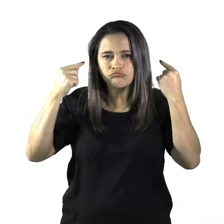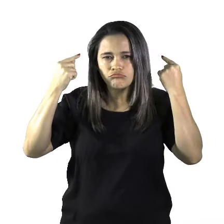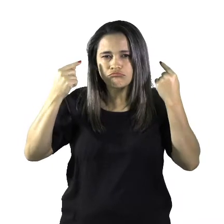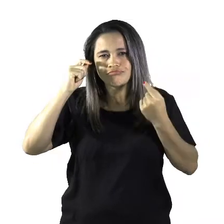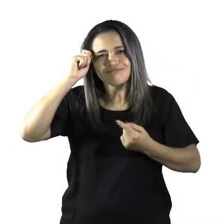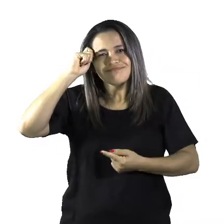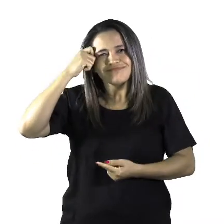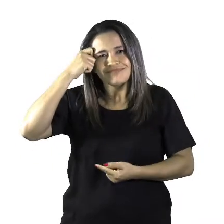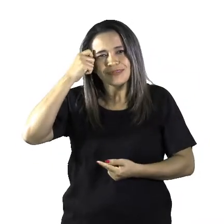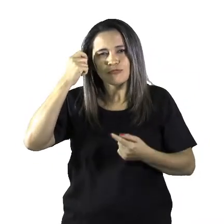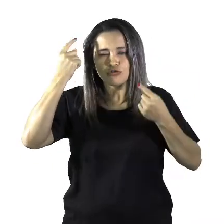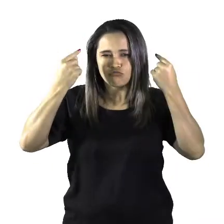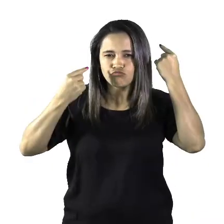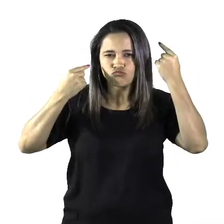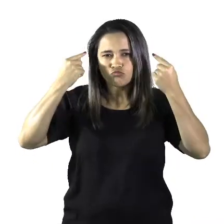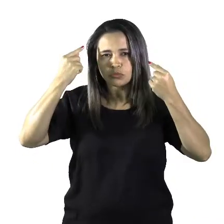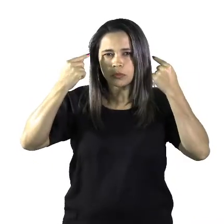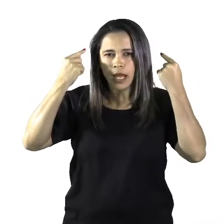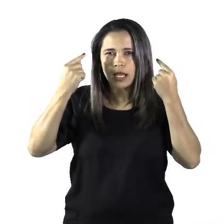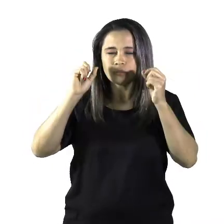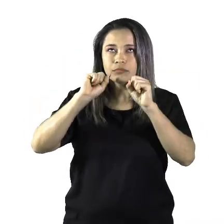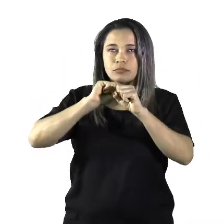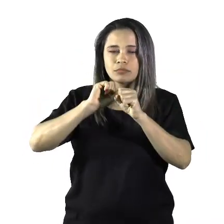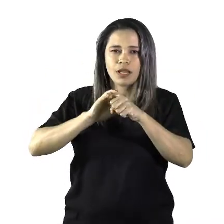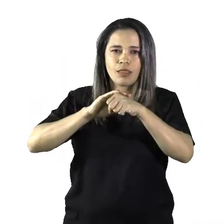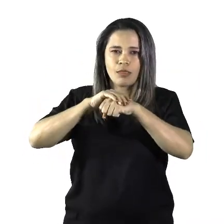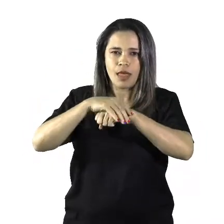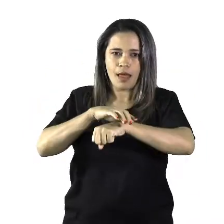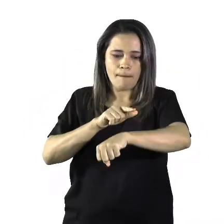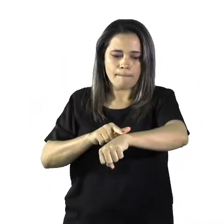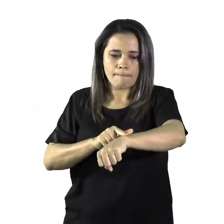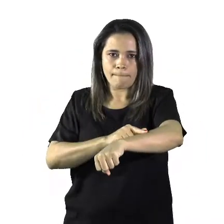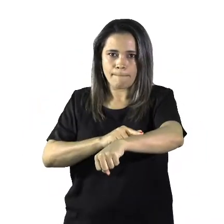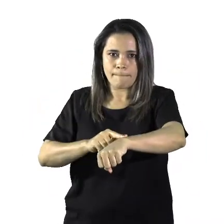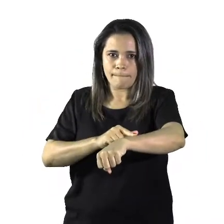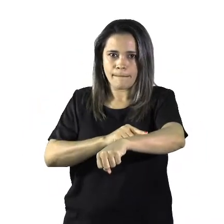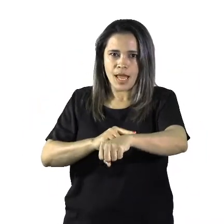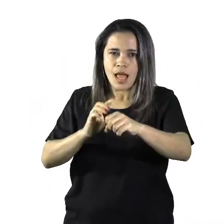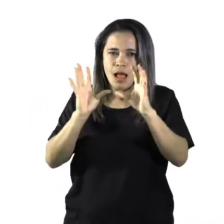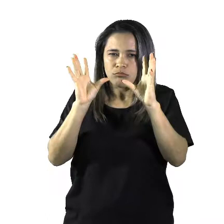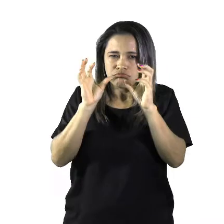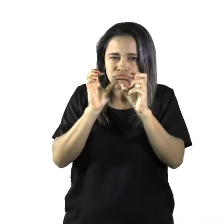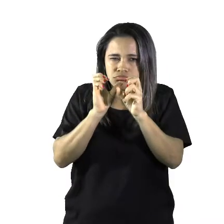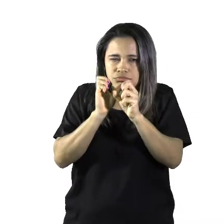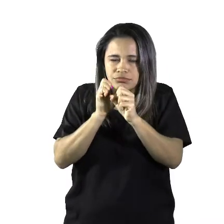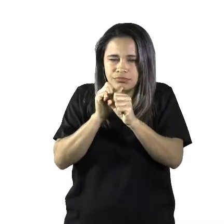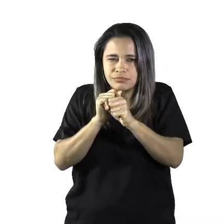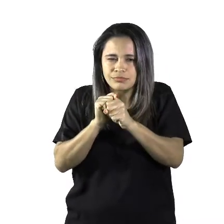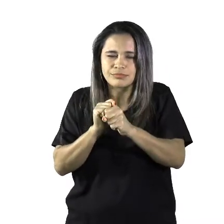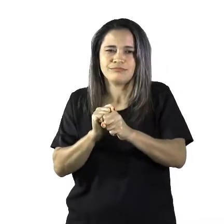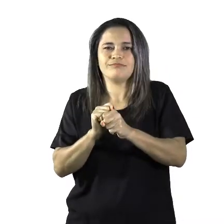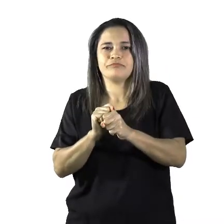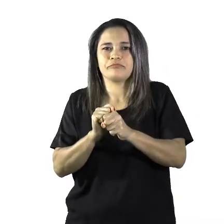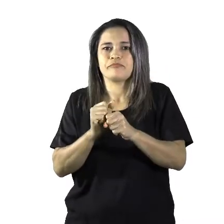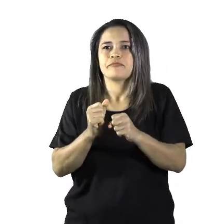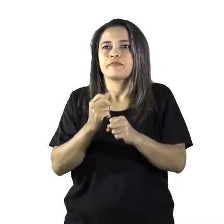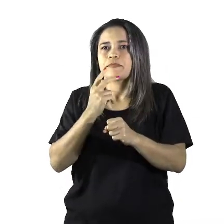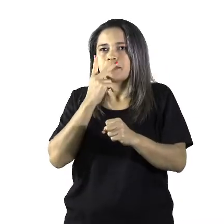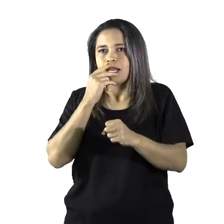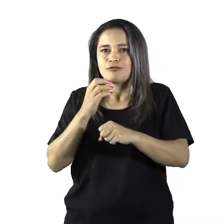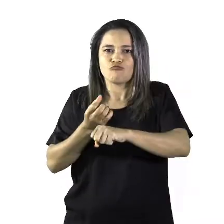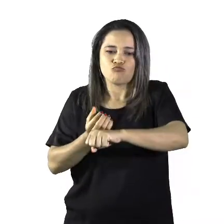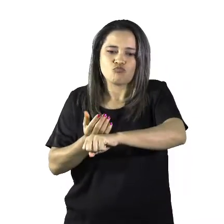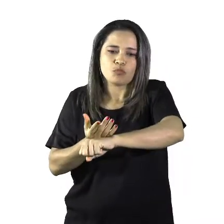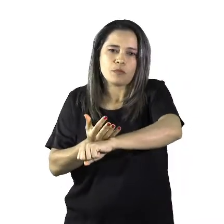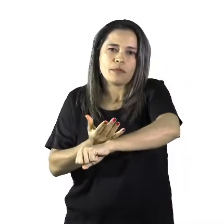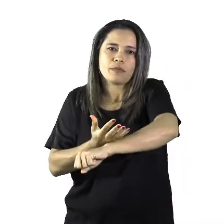feitos fiapos da noite. A pele era escura e lustrosa, que nem o pelo da